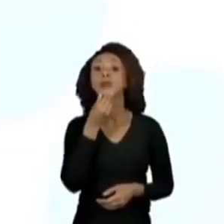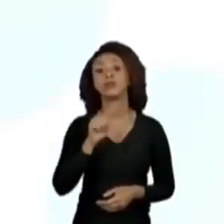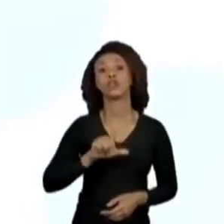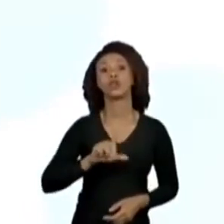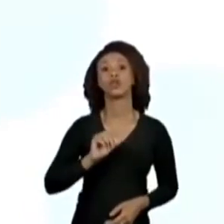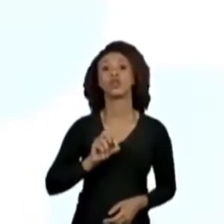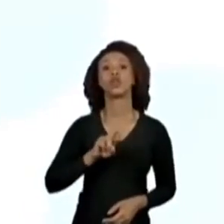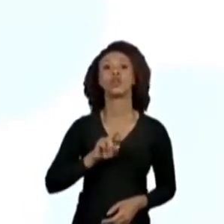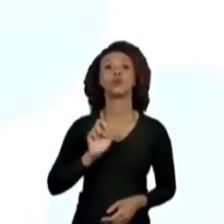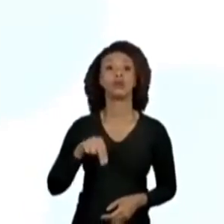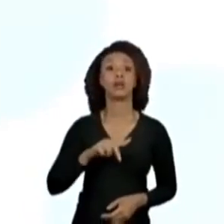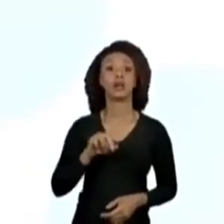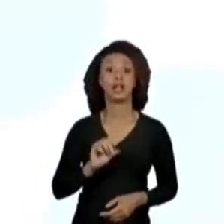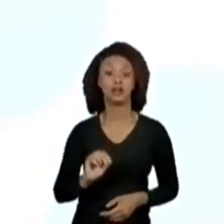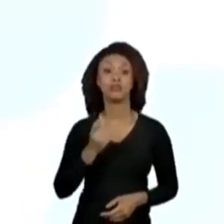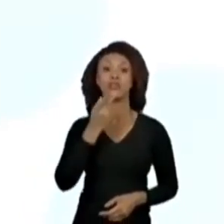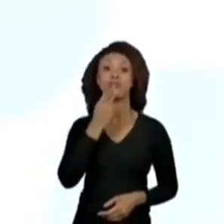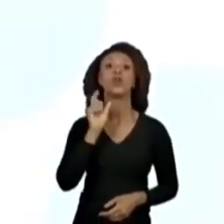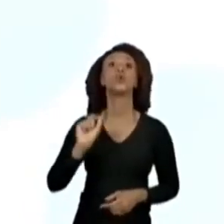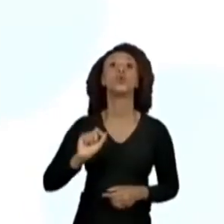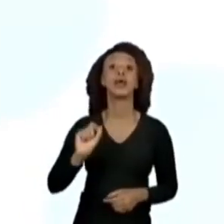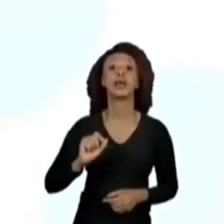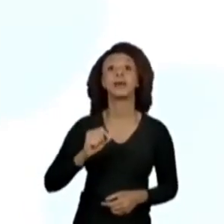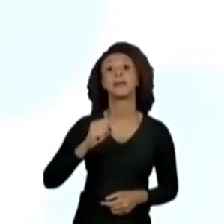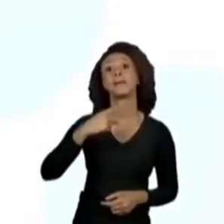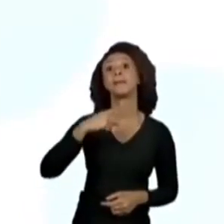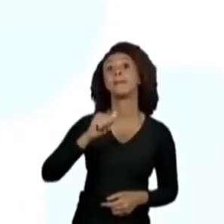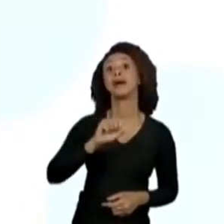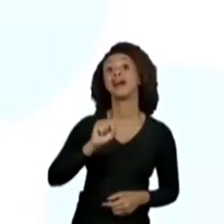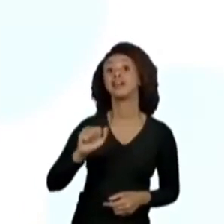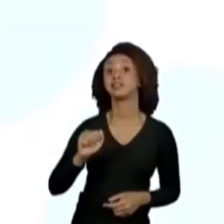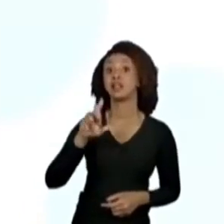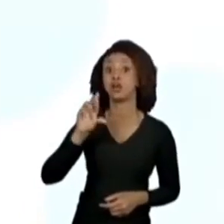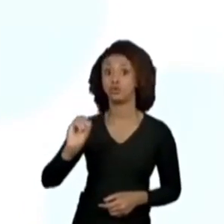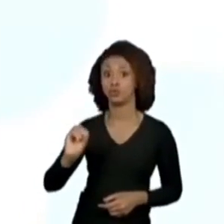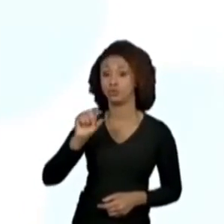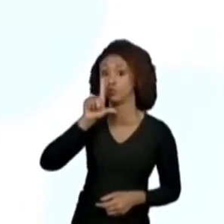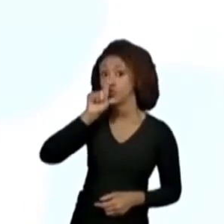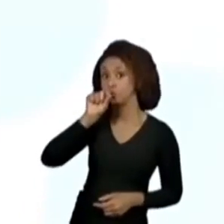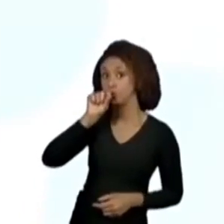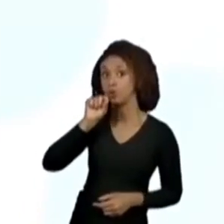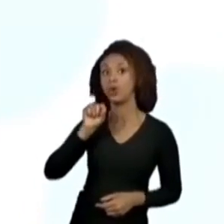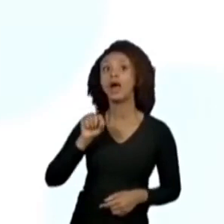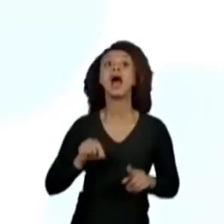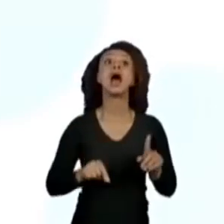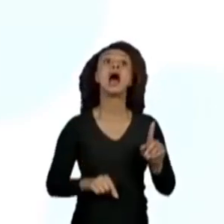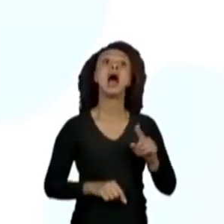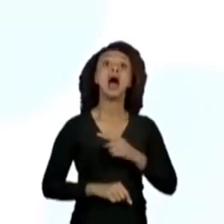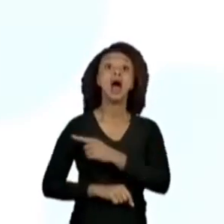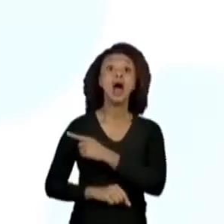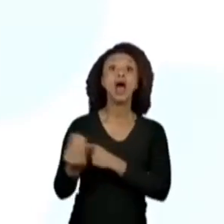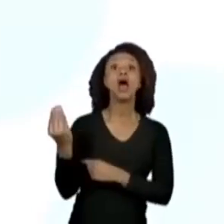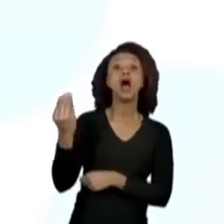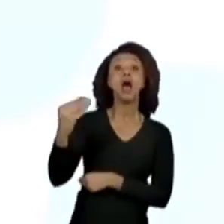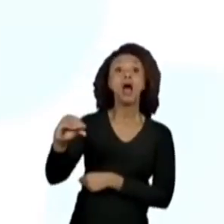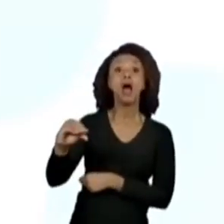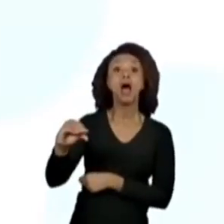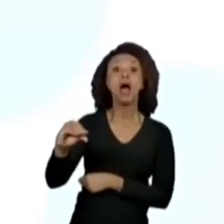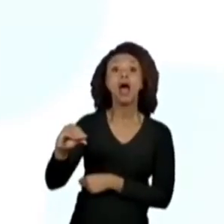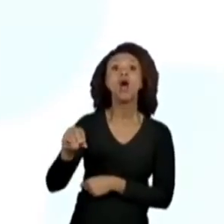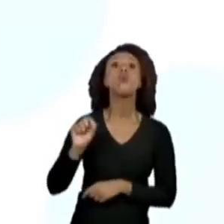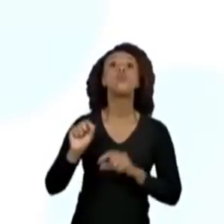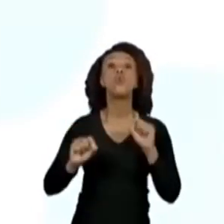pássaros. Isso mesmo, mas será que eles sabem? Olha, uns já falaram que é arara. É, eu vi eles colocando ali a